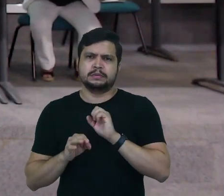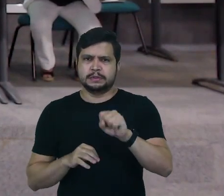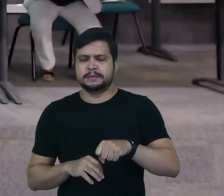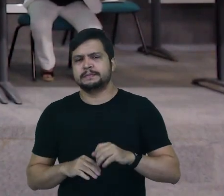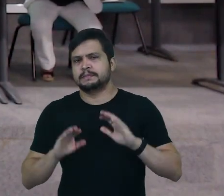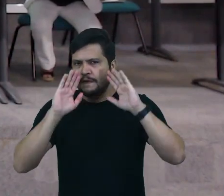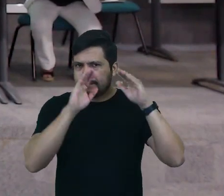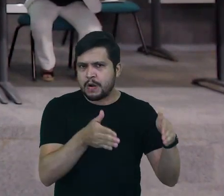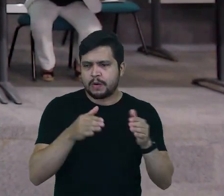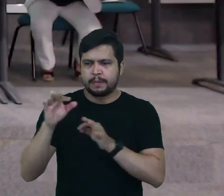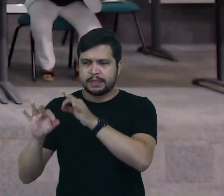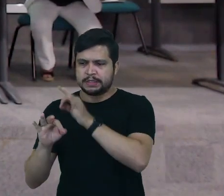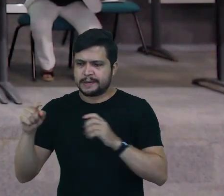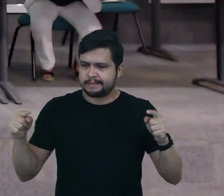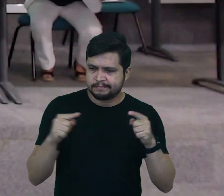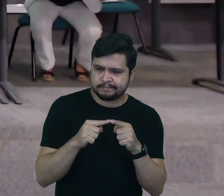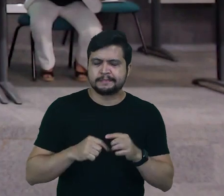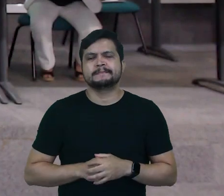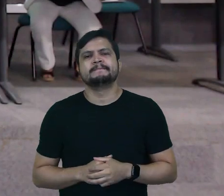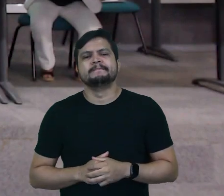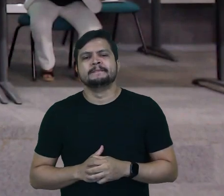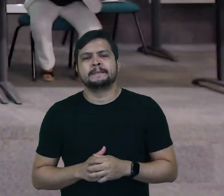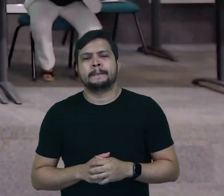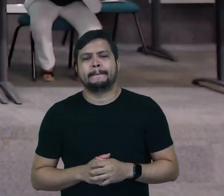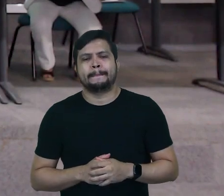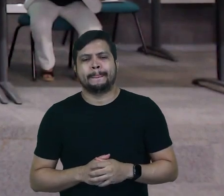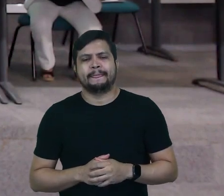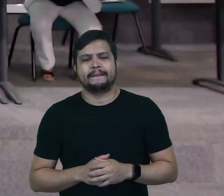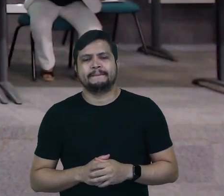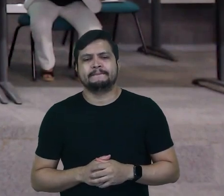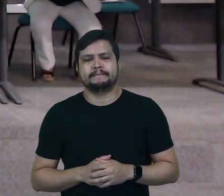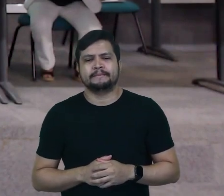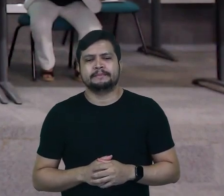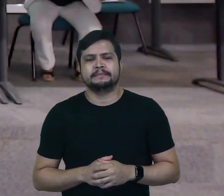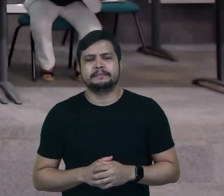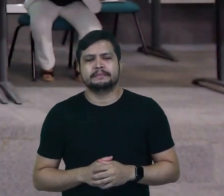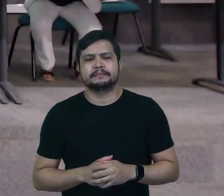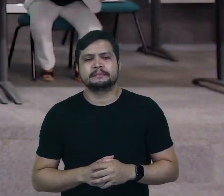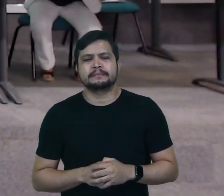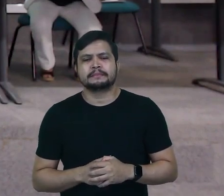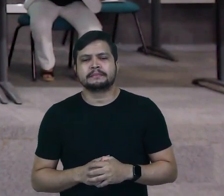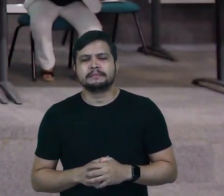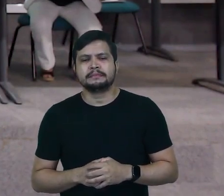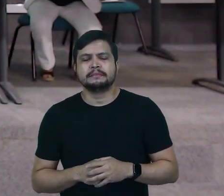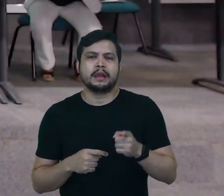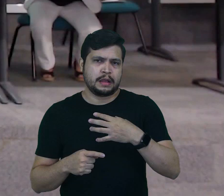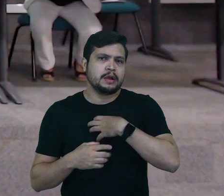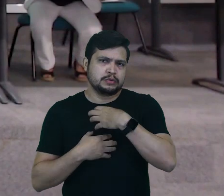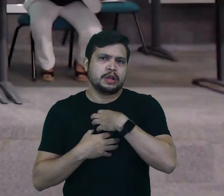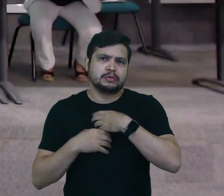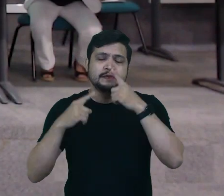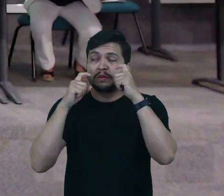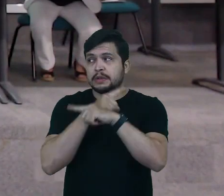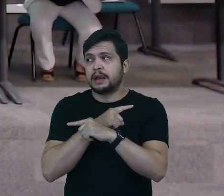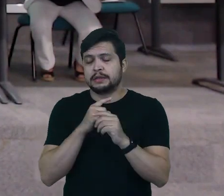Concordo demais. Eu falo por mim também, eu não me planejo muito. Dizem que eu me planejo, que